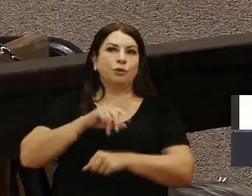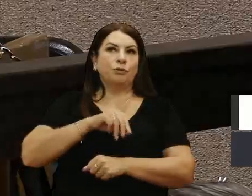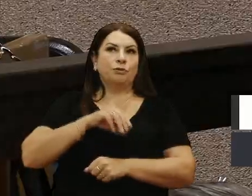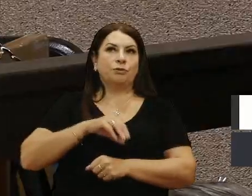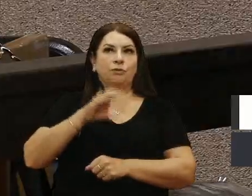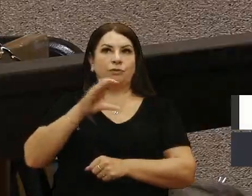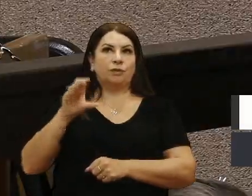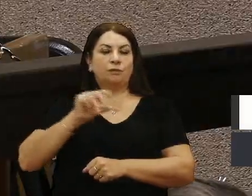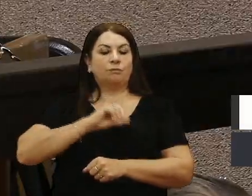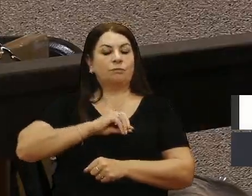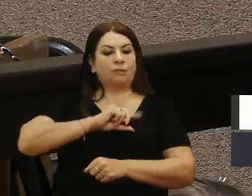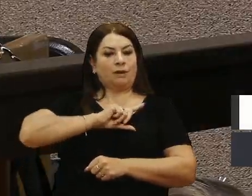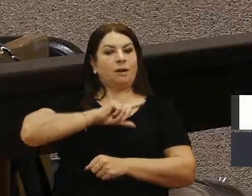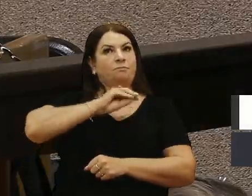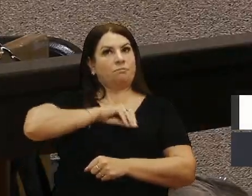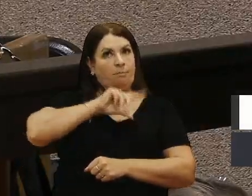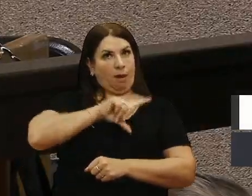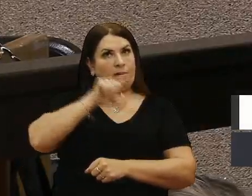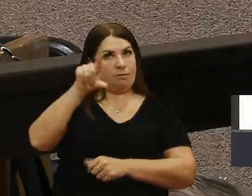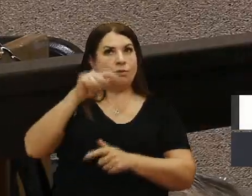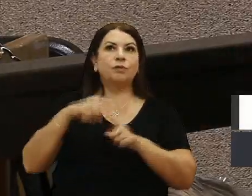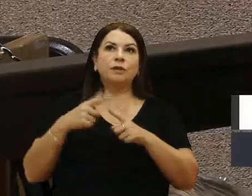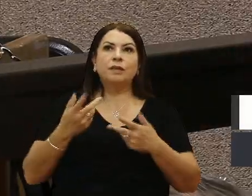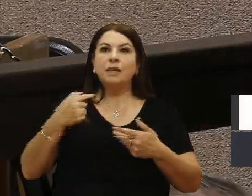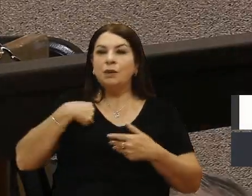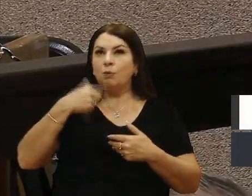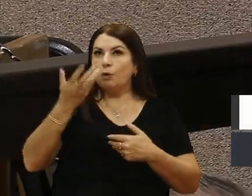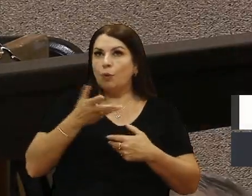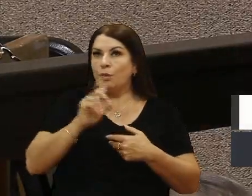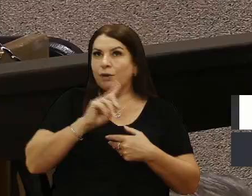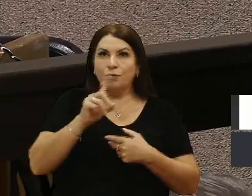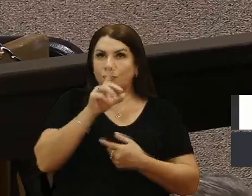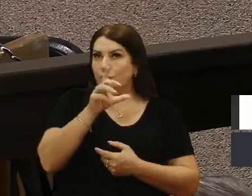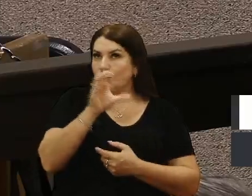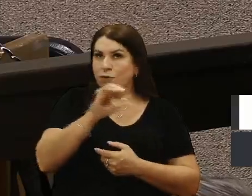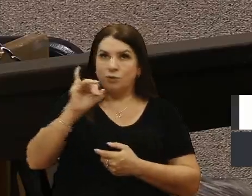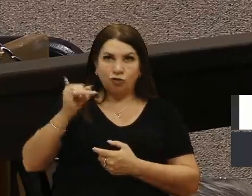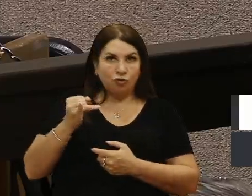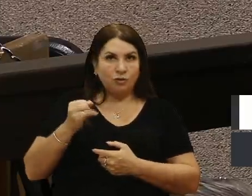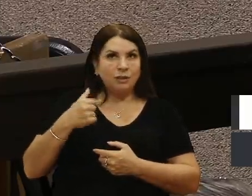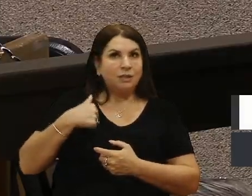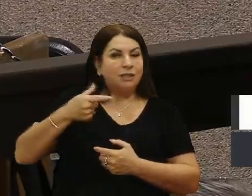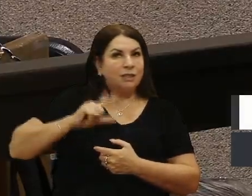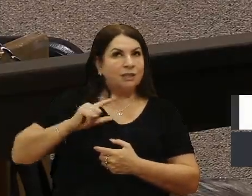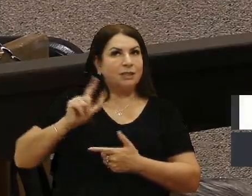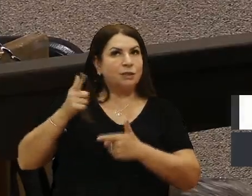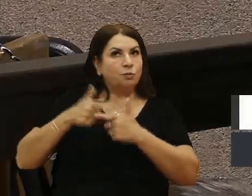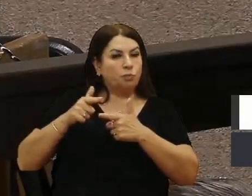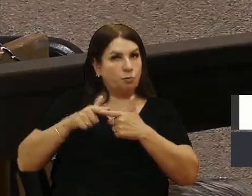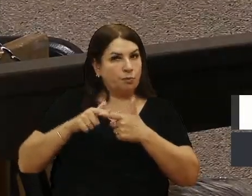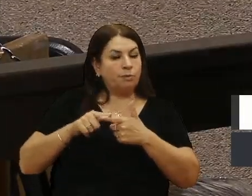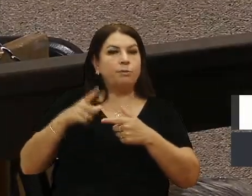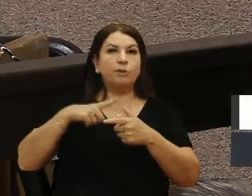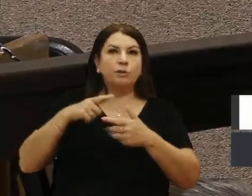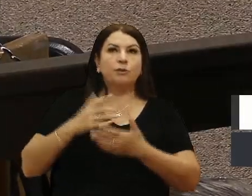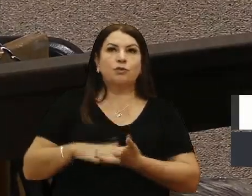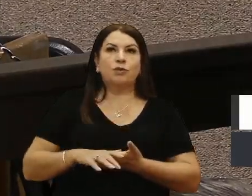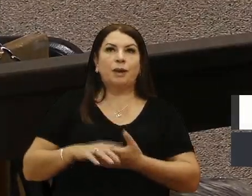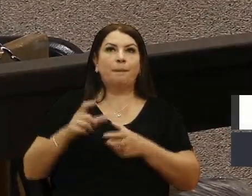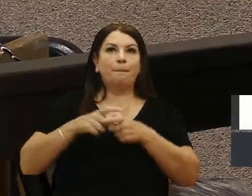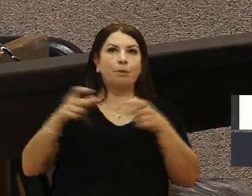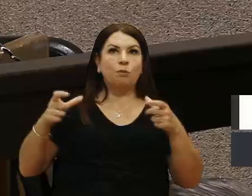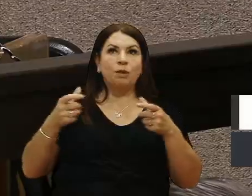para isso, porque tem que ter, né? Eu agora não estou mais na CCJ, e antes era um problema, porque nós tínhamos, a maioria